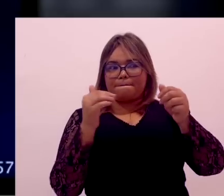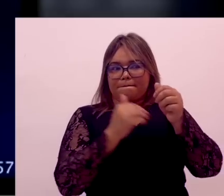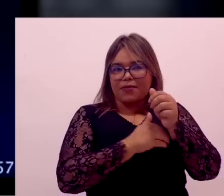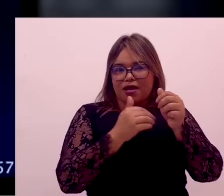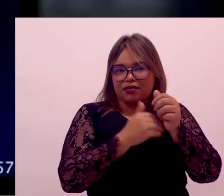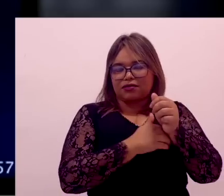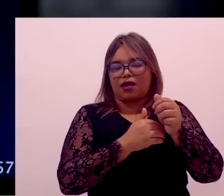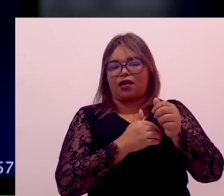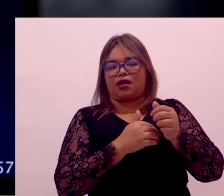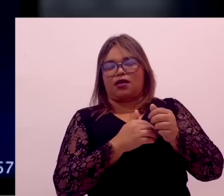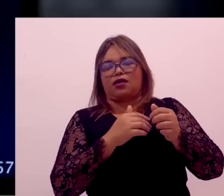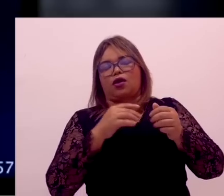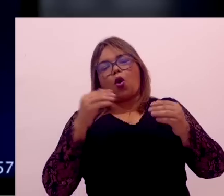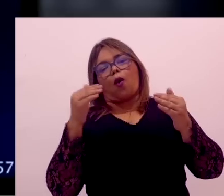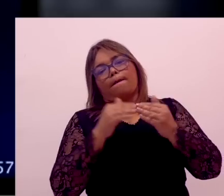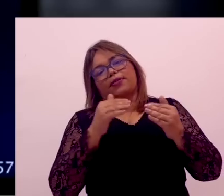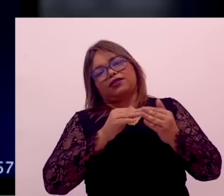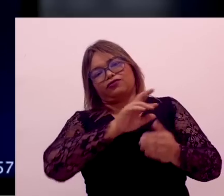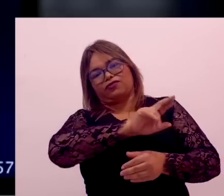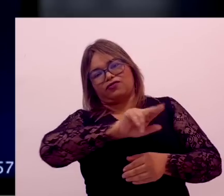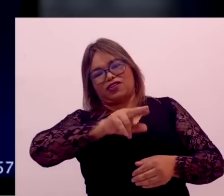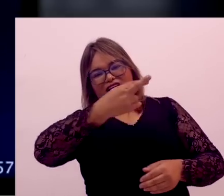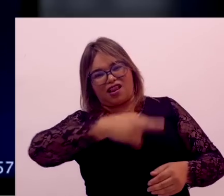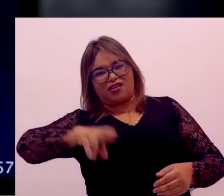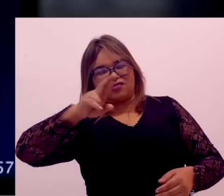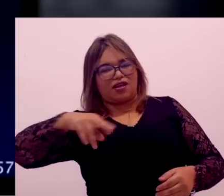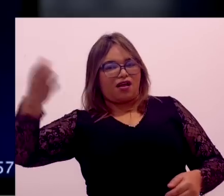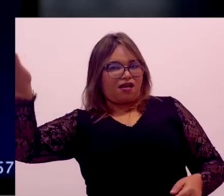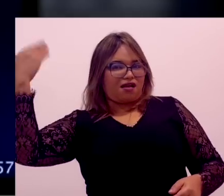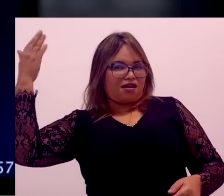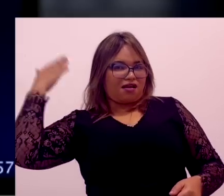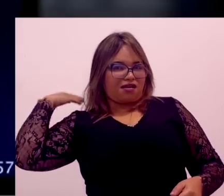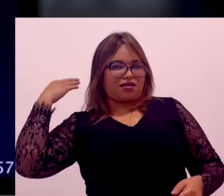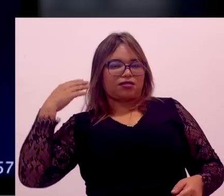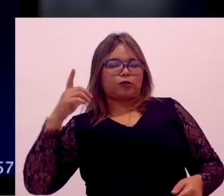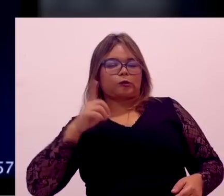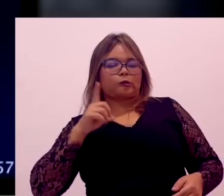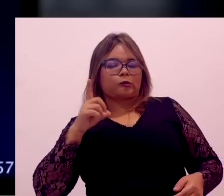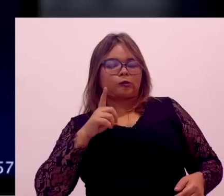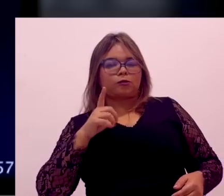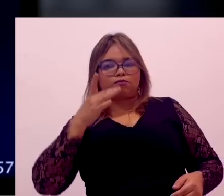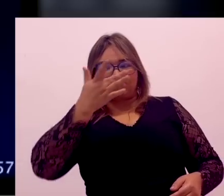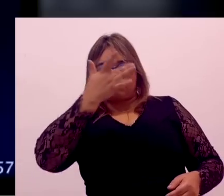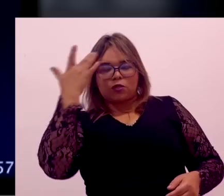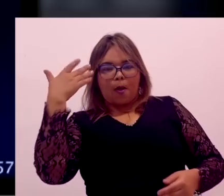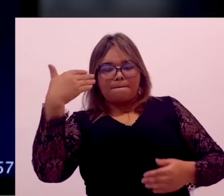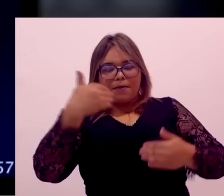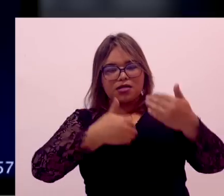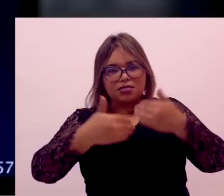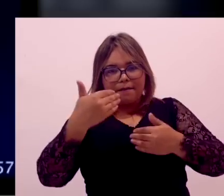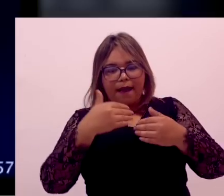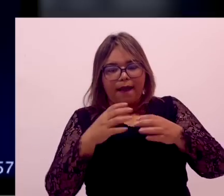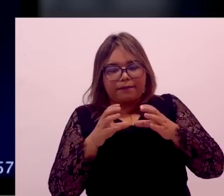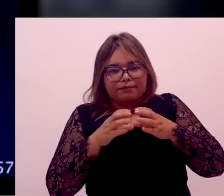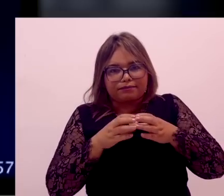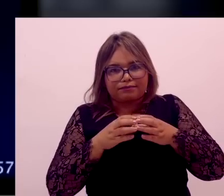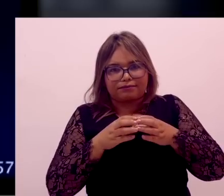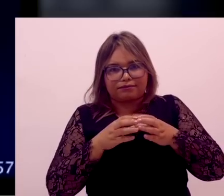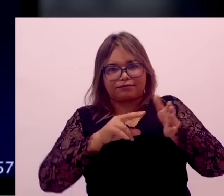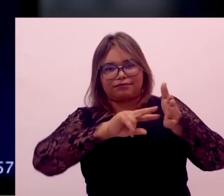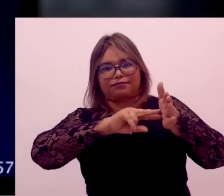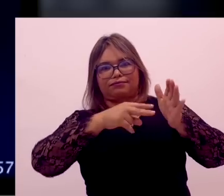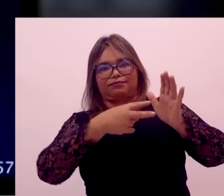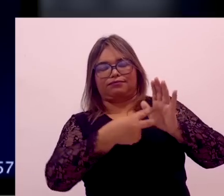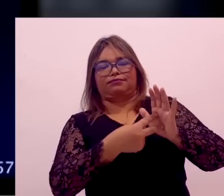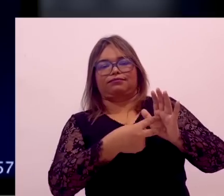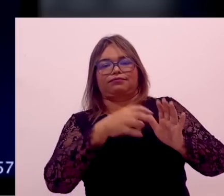guardados cuidadosamente pelos iniciados, diziam respeito aos significados esotéricos nas religiões dos tempos